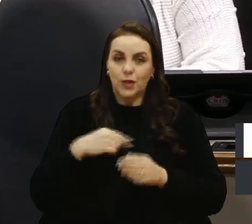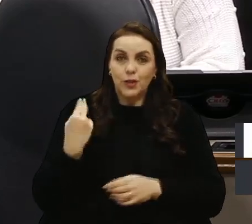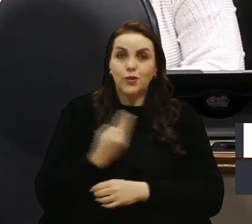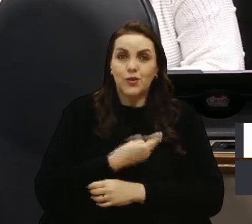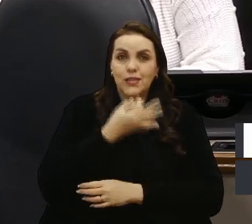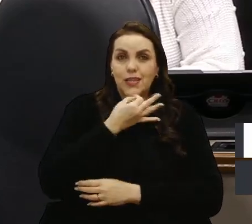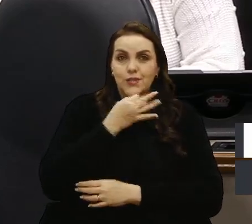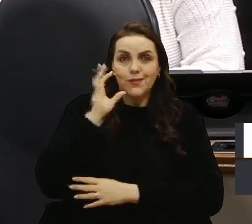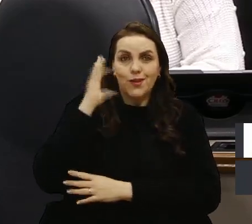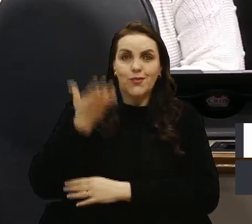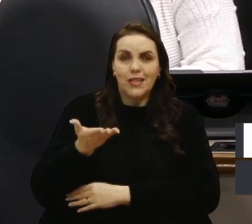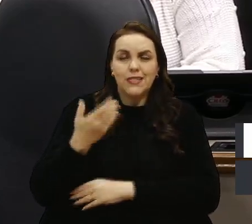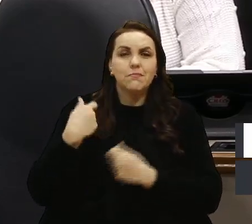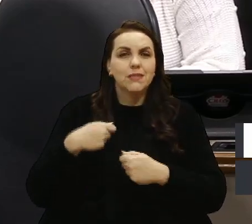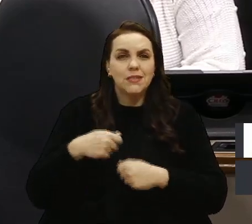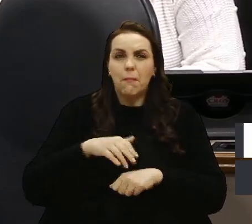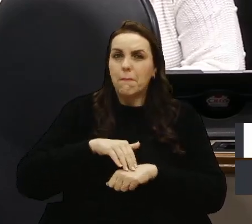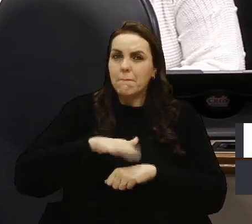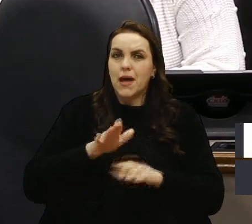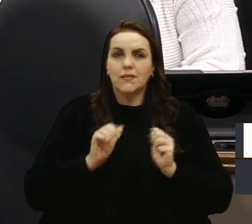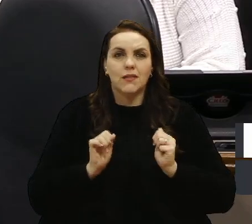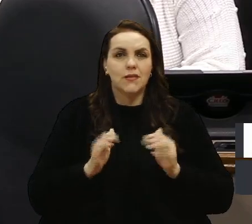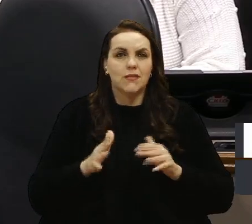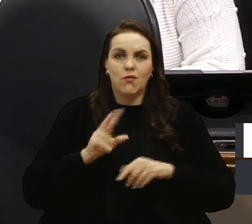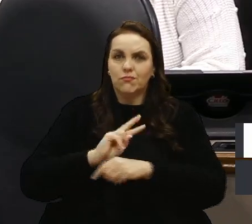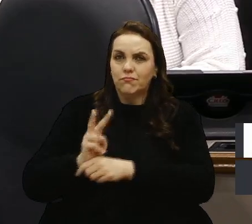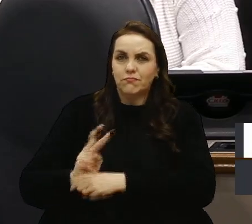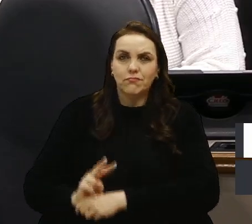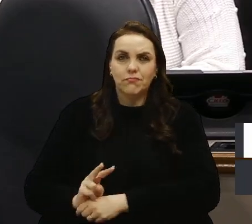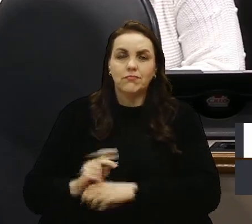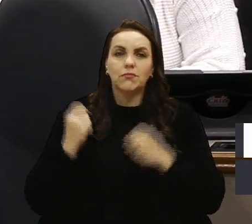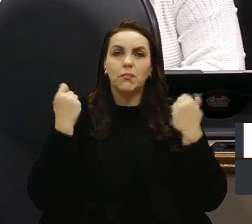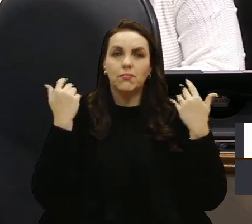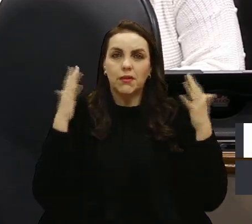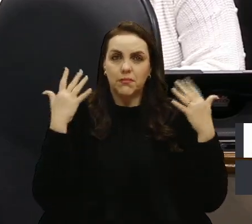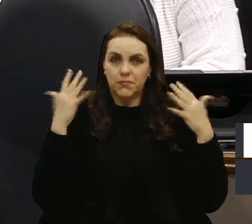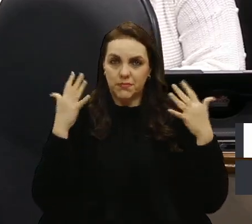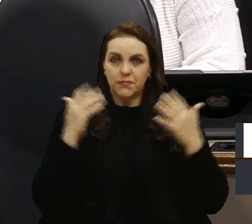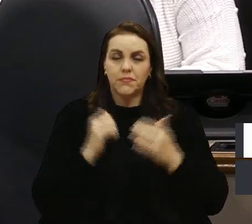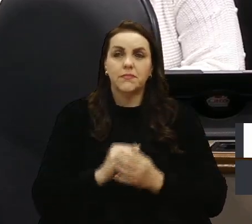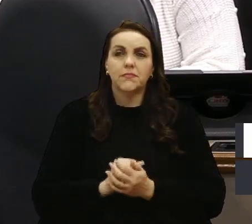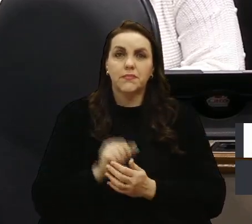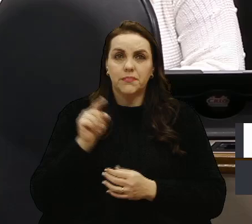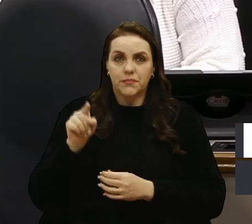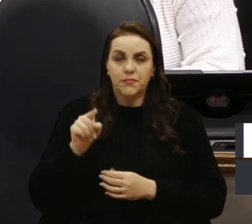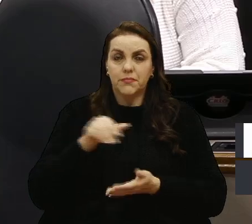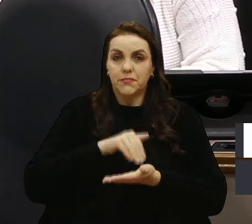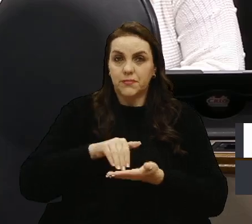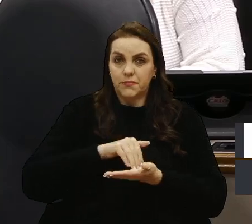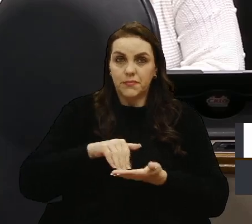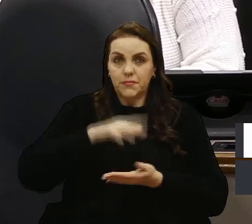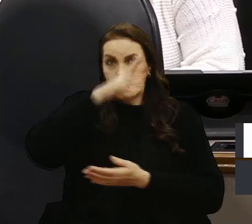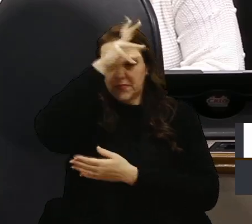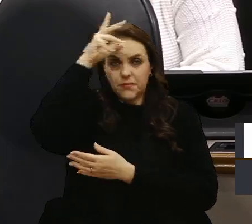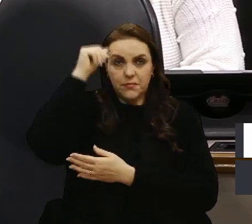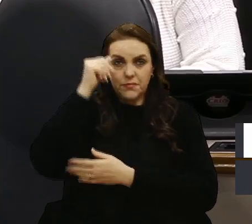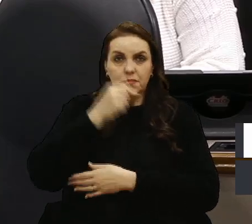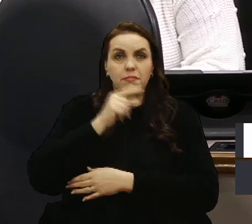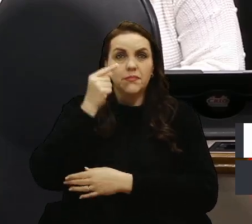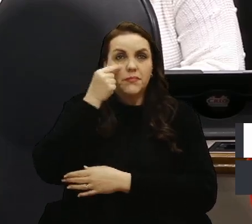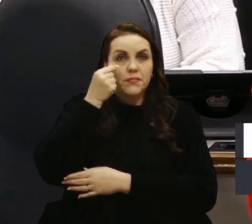do Sul. Tem que haver mais ações de fiscalização, então parabenizar o nosso secretário municipal, Edio Eloy